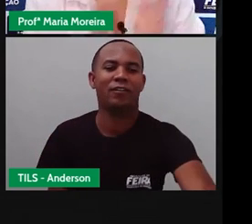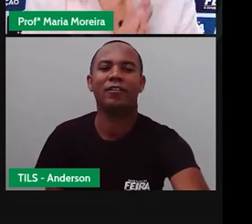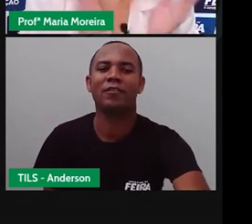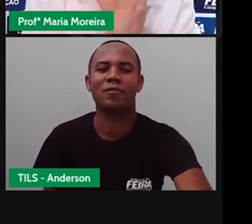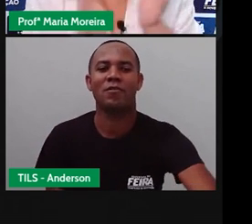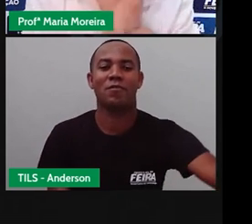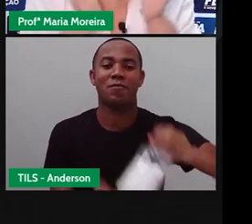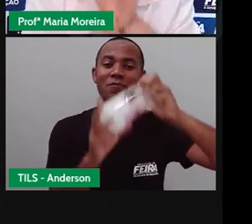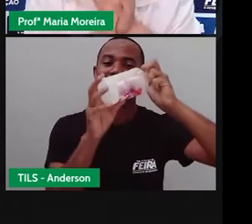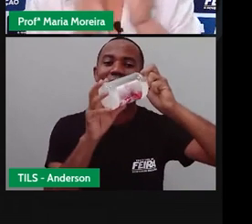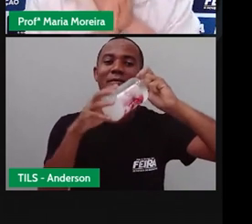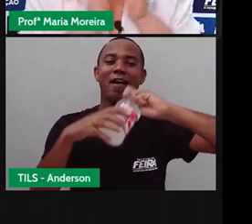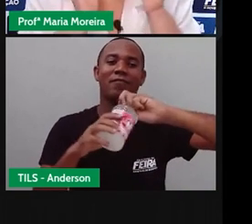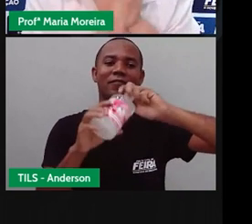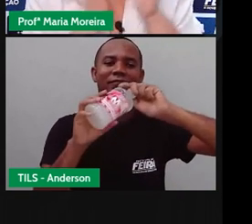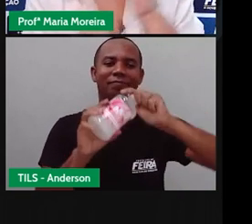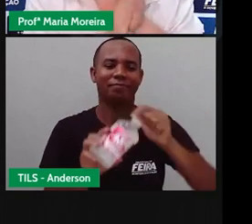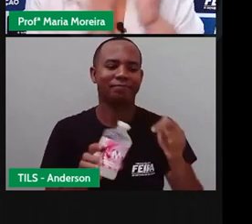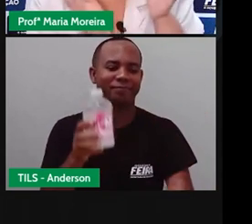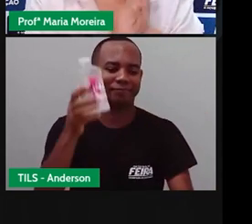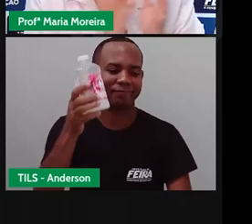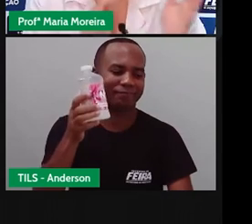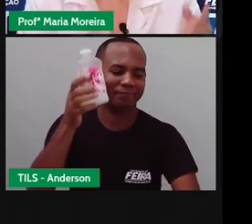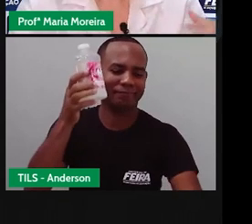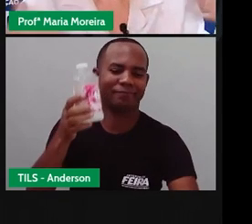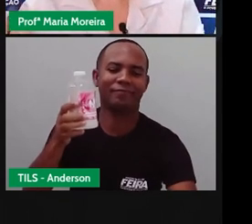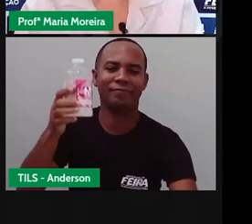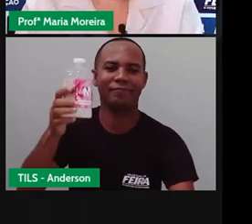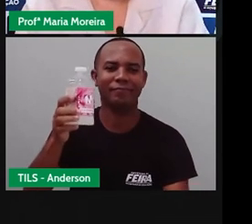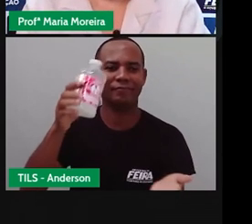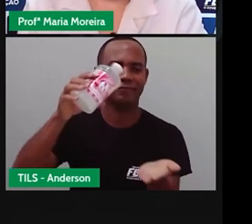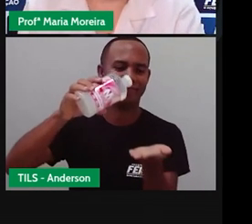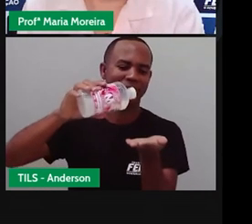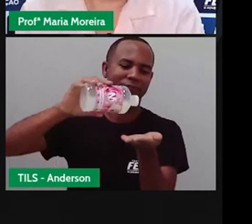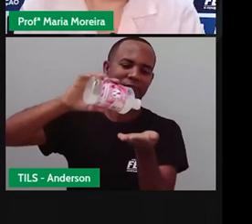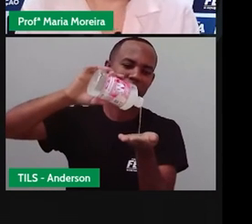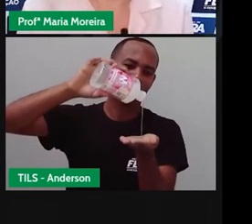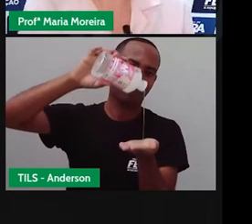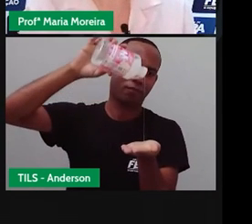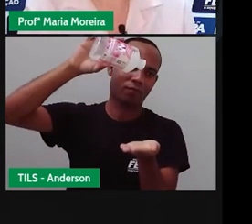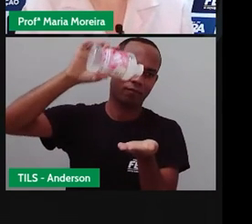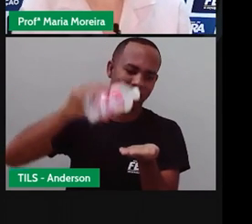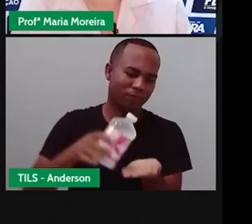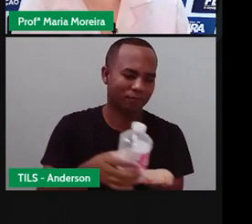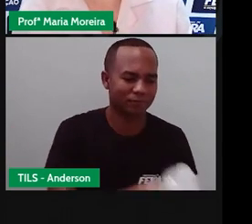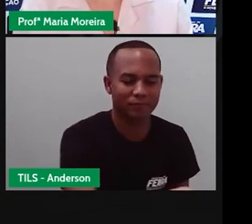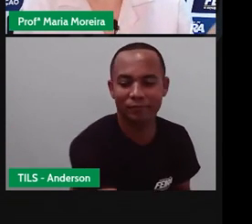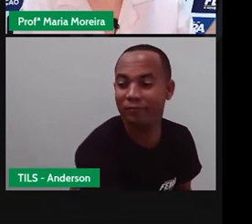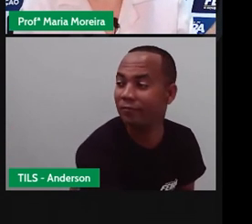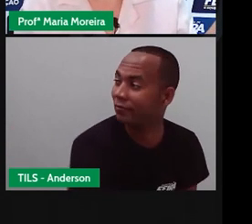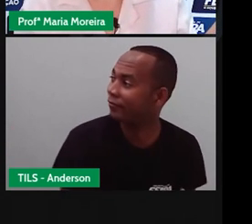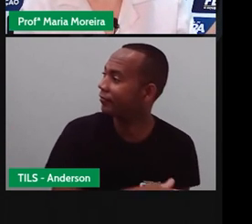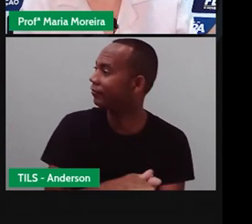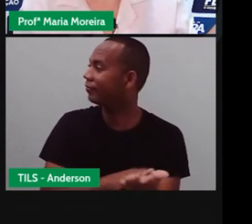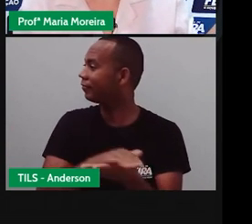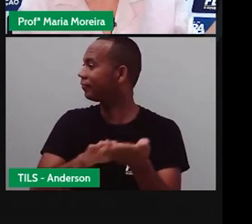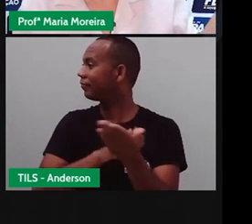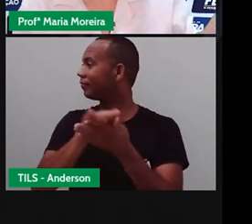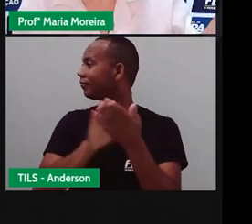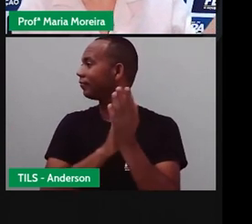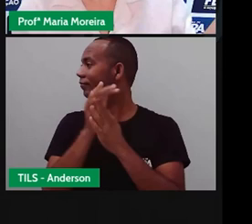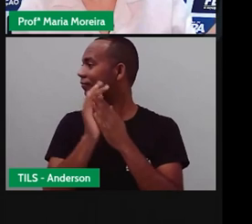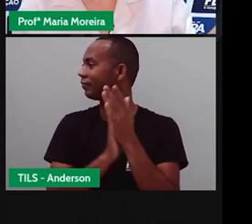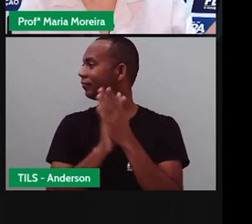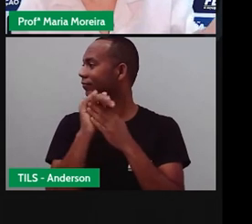que lava uma mão lava a outra e usem o que álcool em gel Anderson no dia que você não tava lá